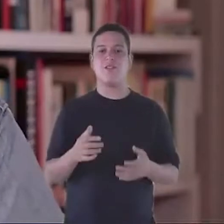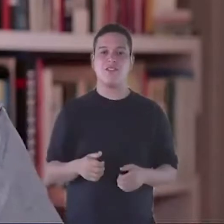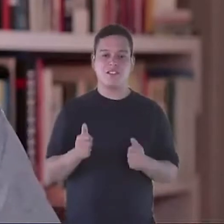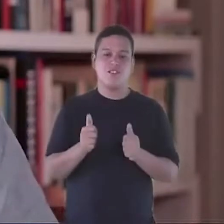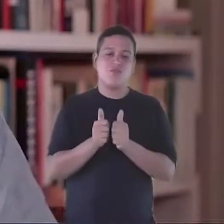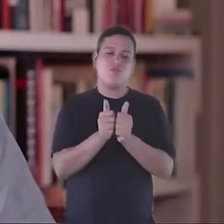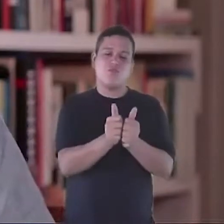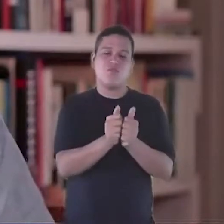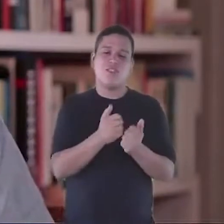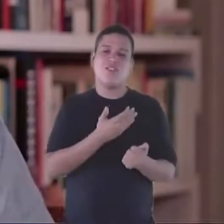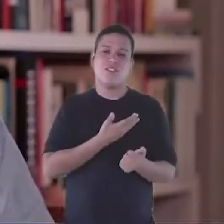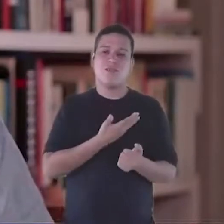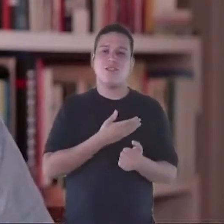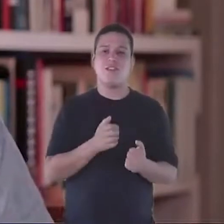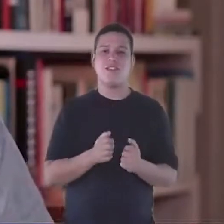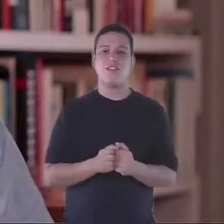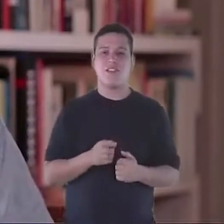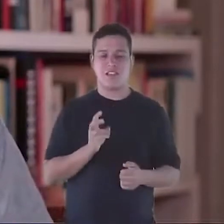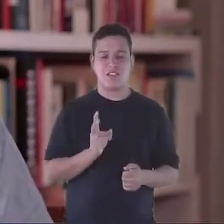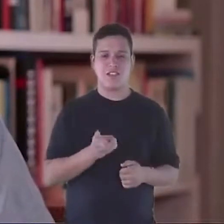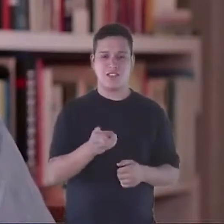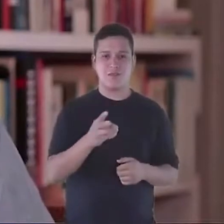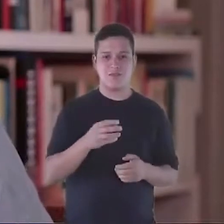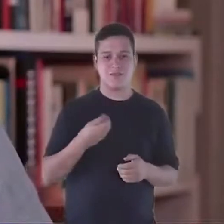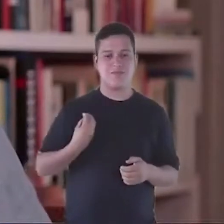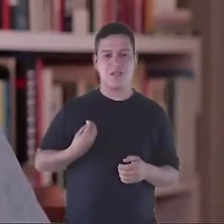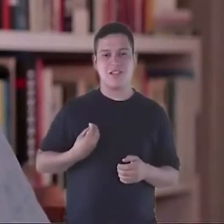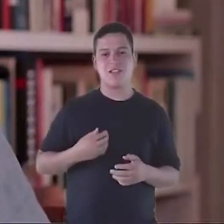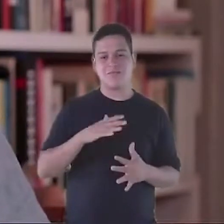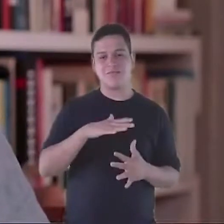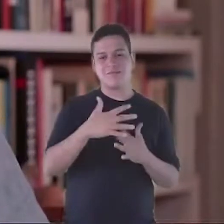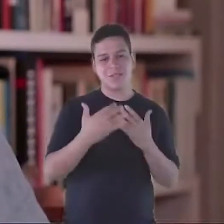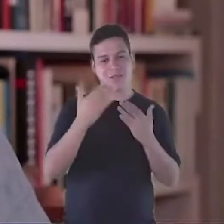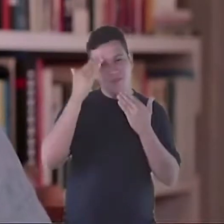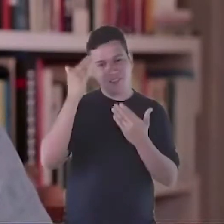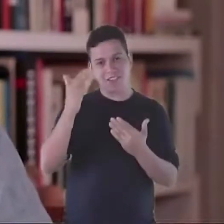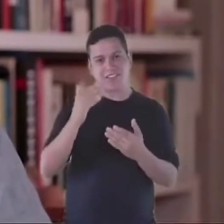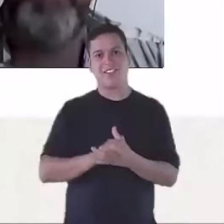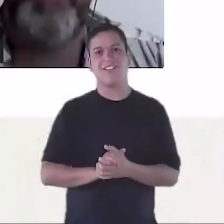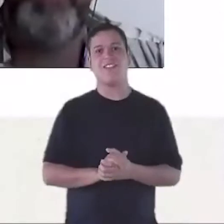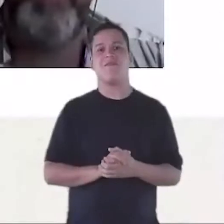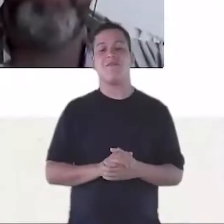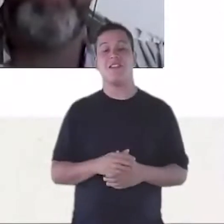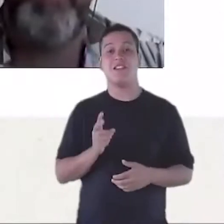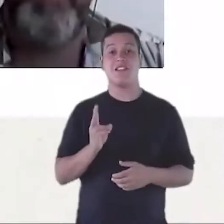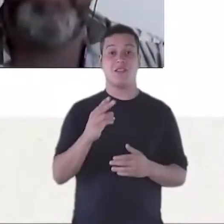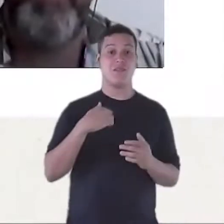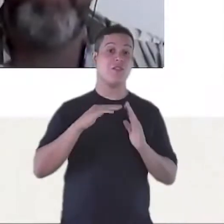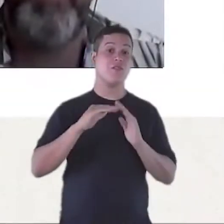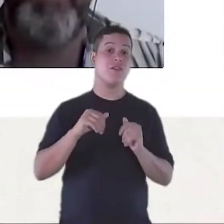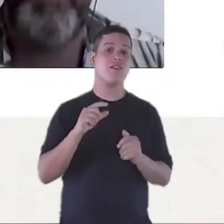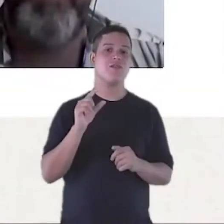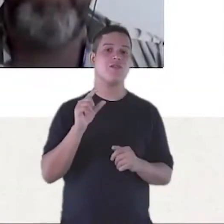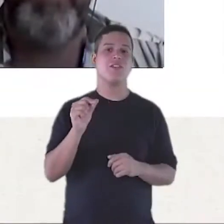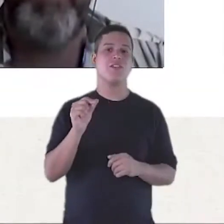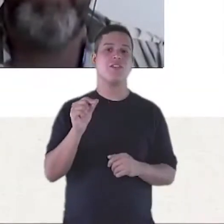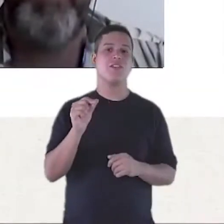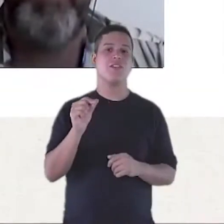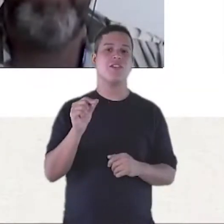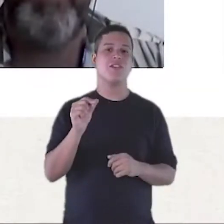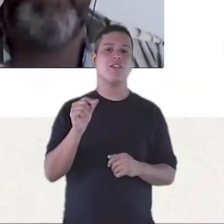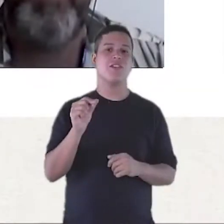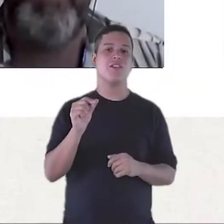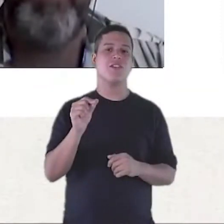gente. Rapaz das Libras, muito obrigado. Como sempre eu peço, Sérgio, como se fala